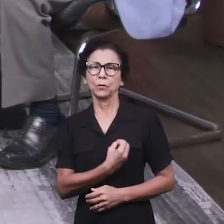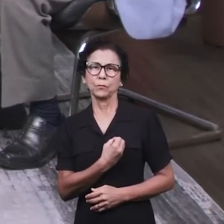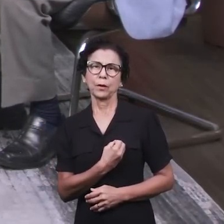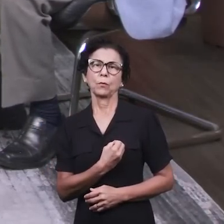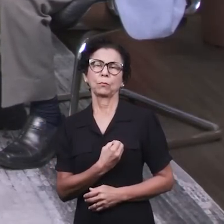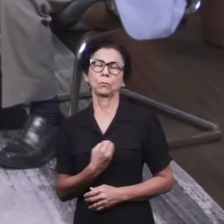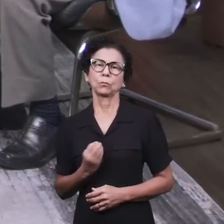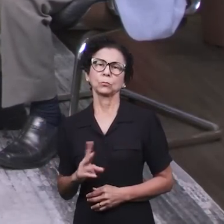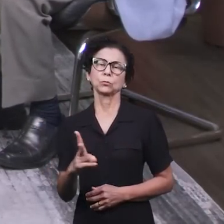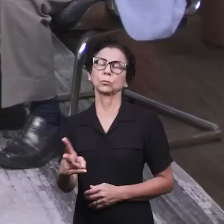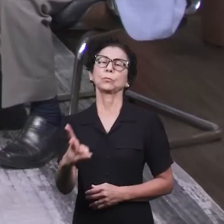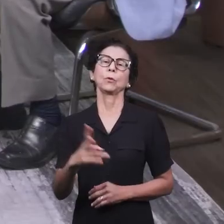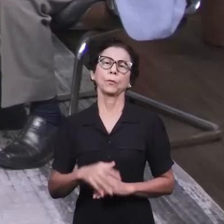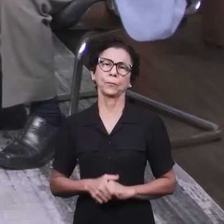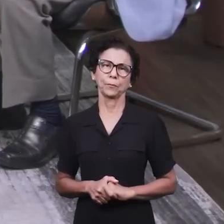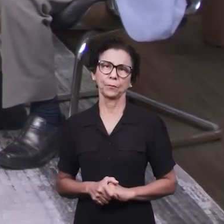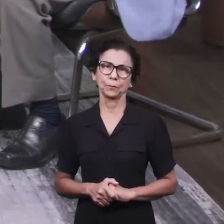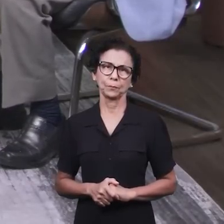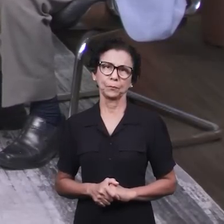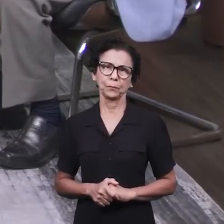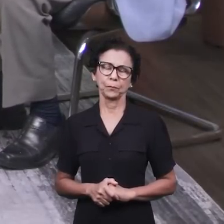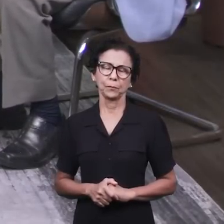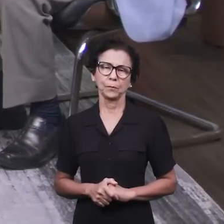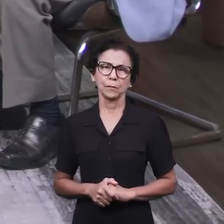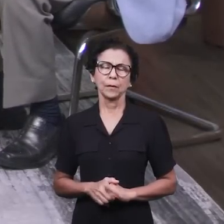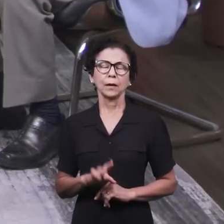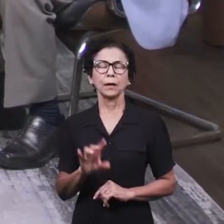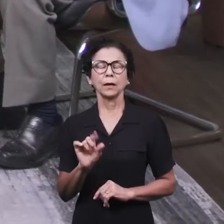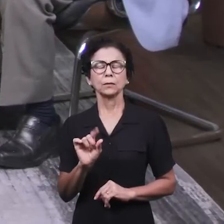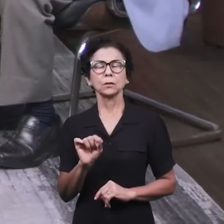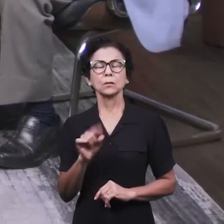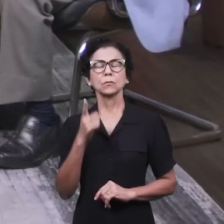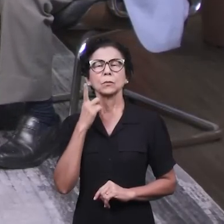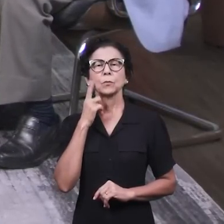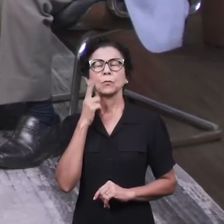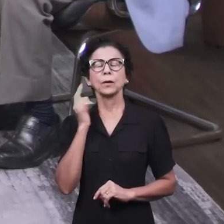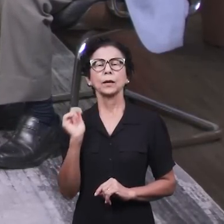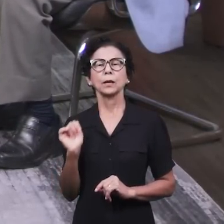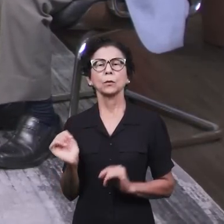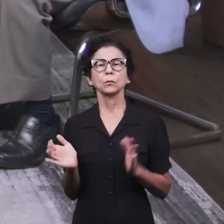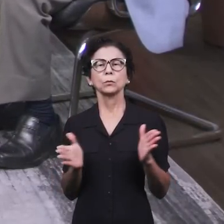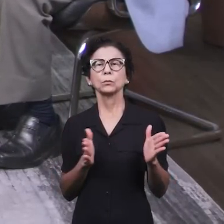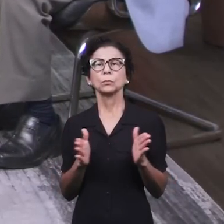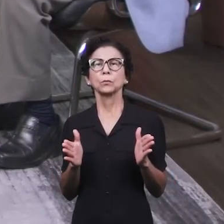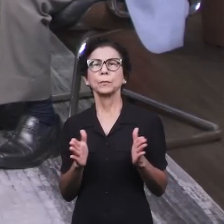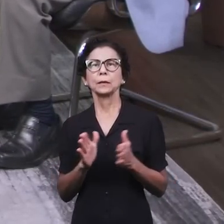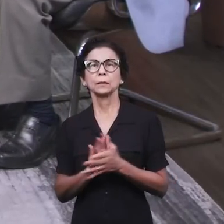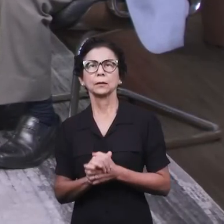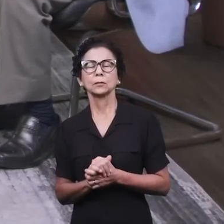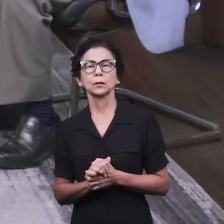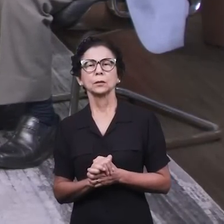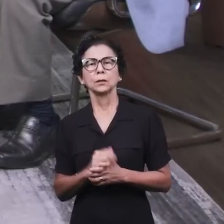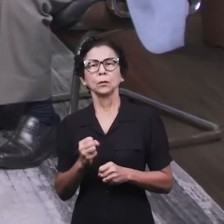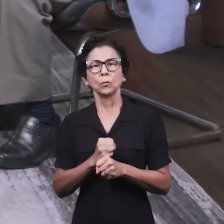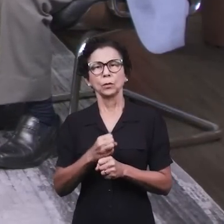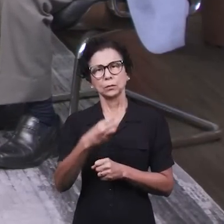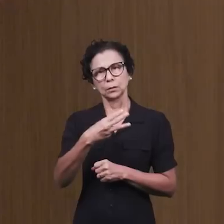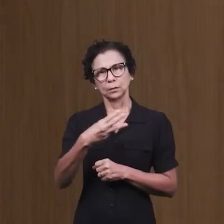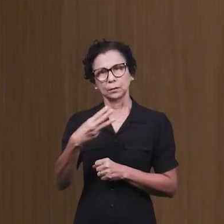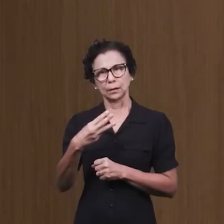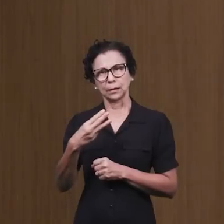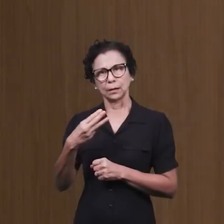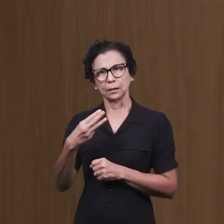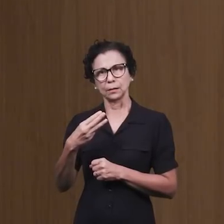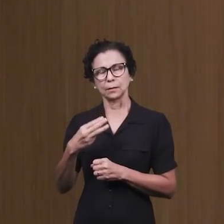que nós estávamos há pouco conversando a respeito do período vamos dizer, que foi entre o